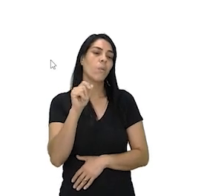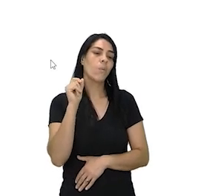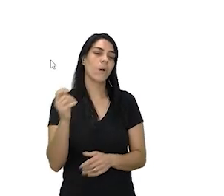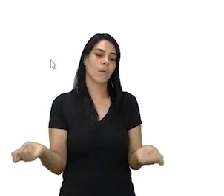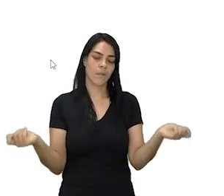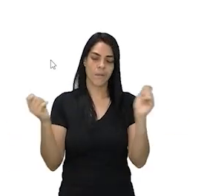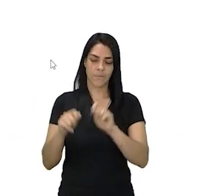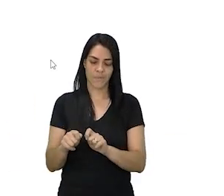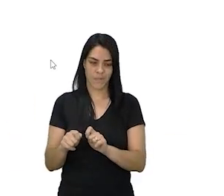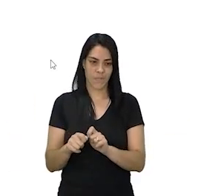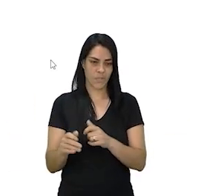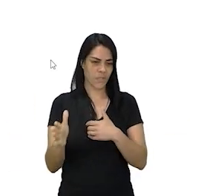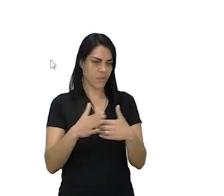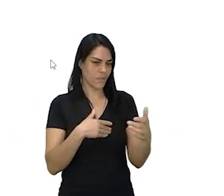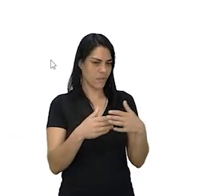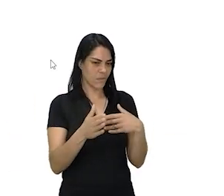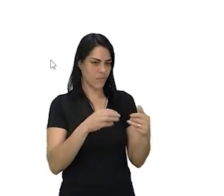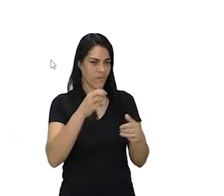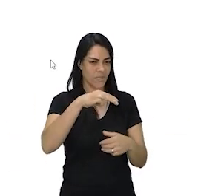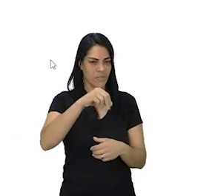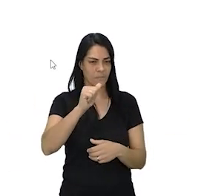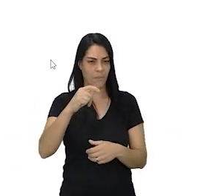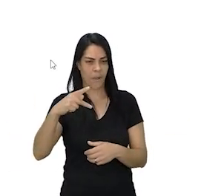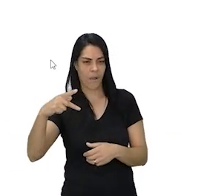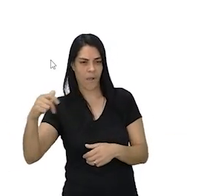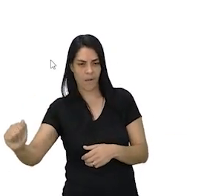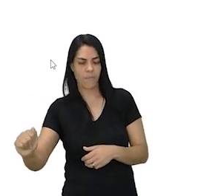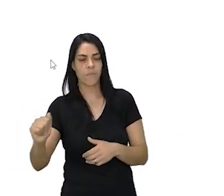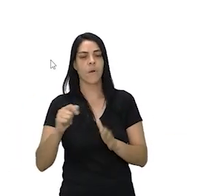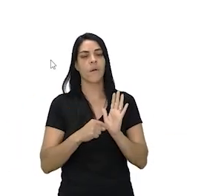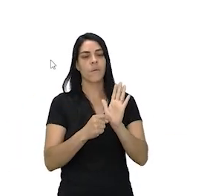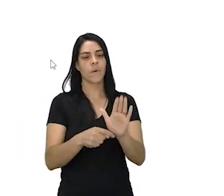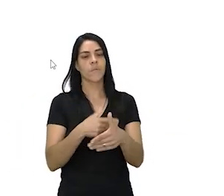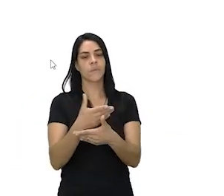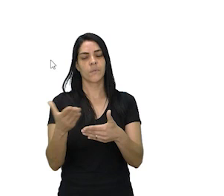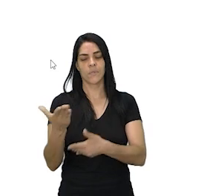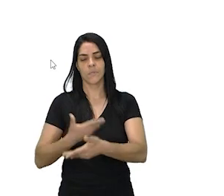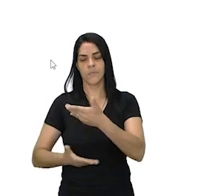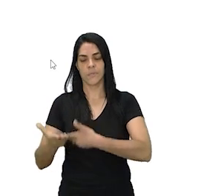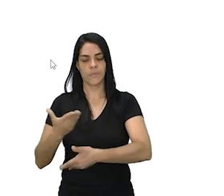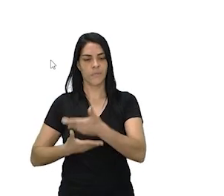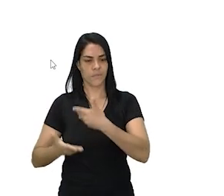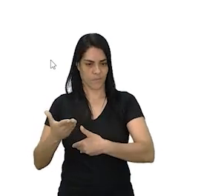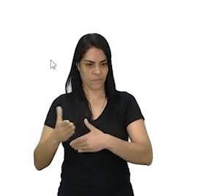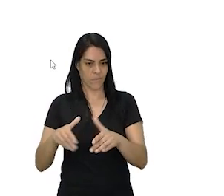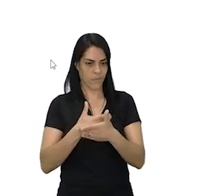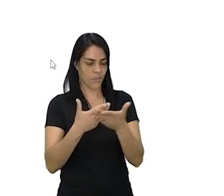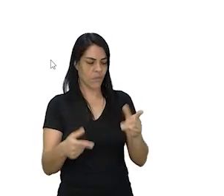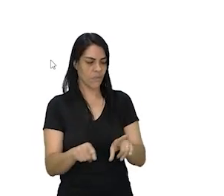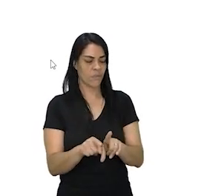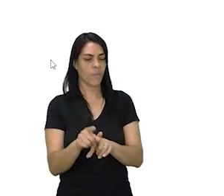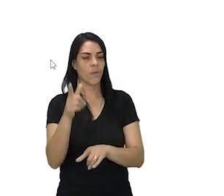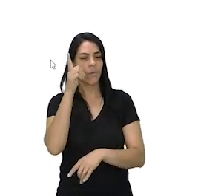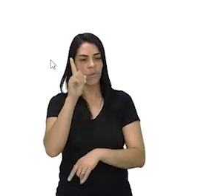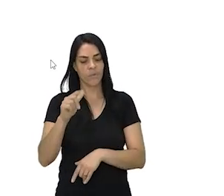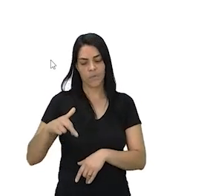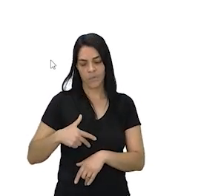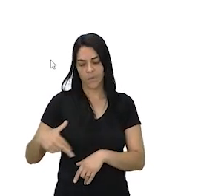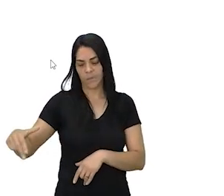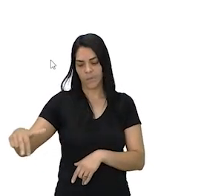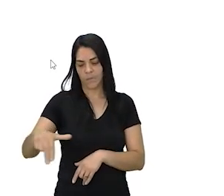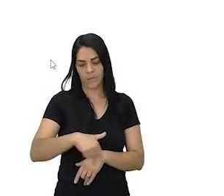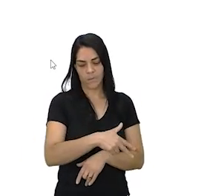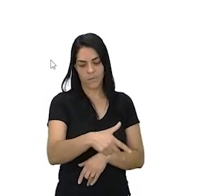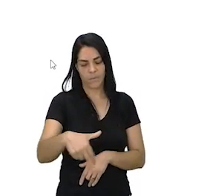nos traz para que a gente possa interagir e, no fundo, se locomover, observando elementos